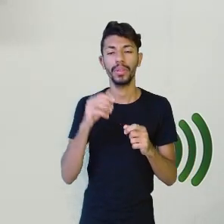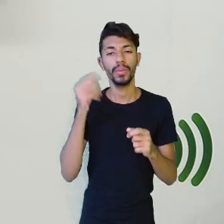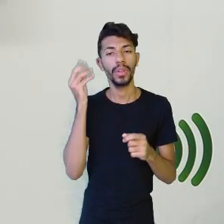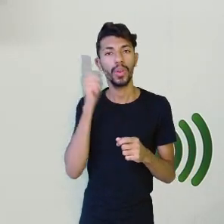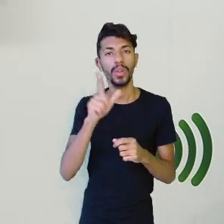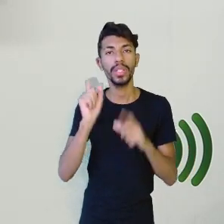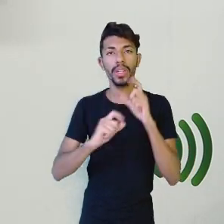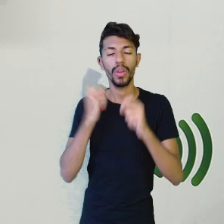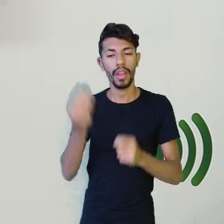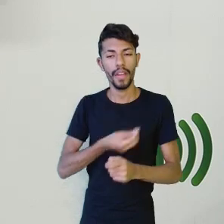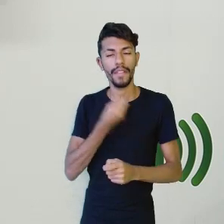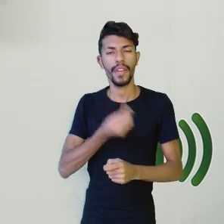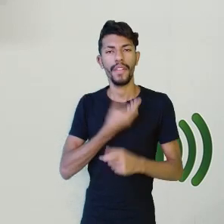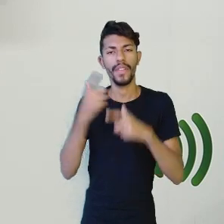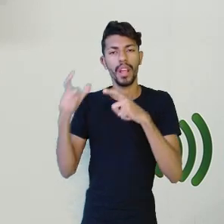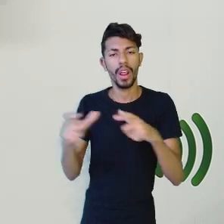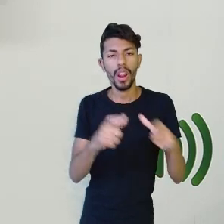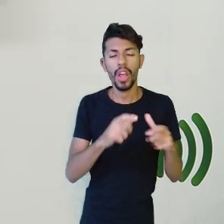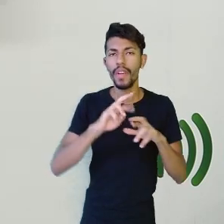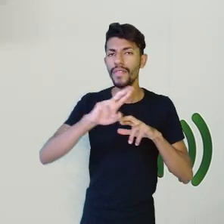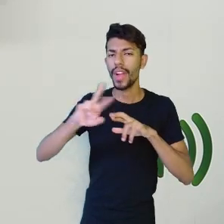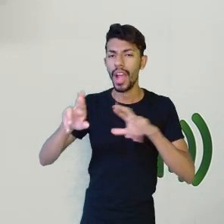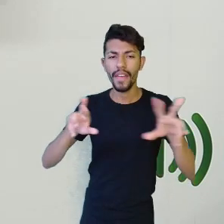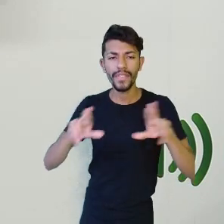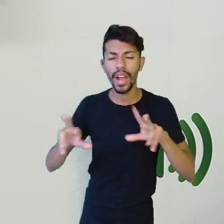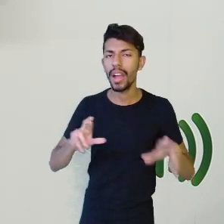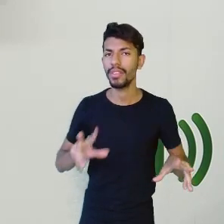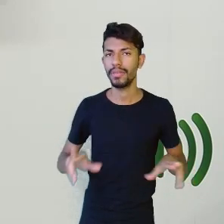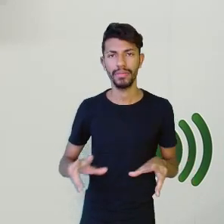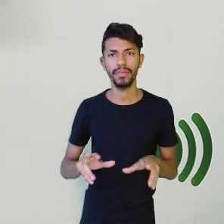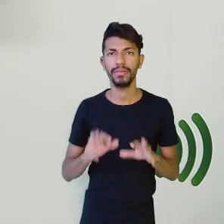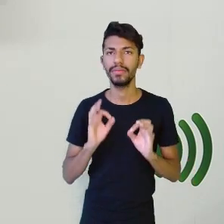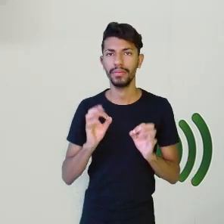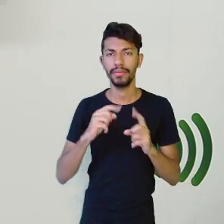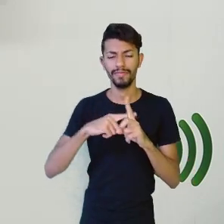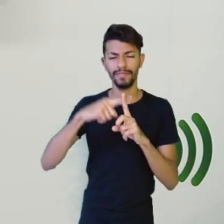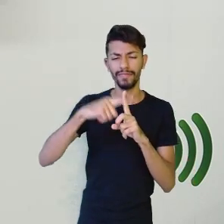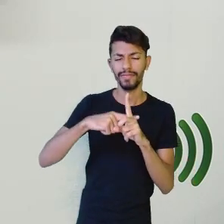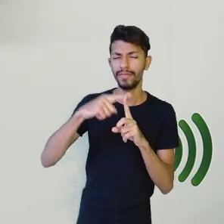em ambientes de diferentes climas, de diferentes temperaturas.